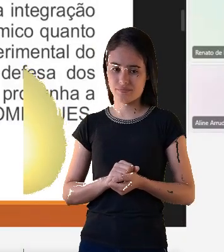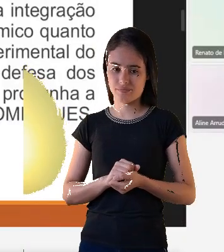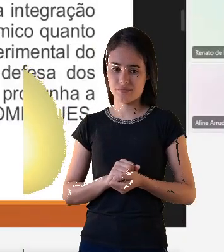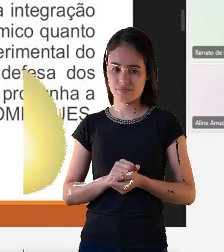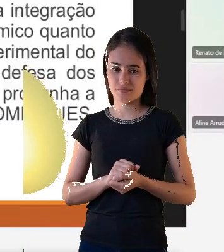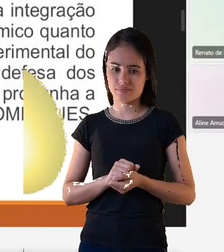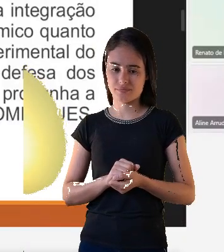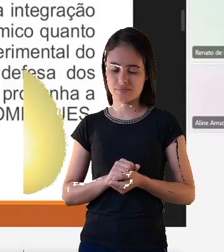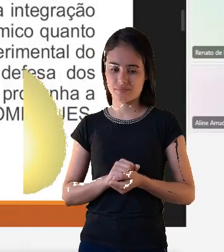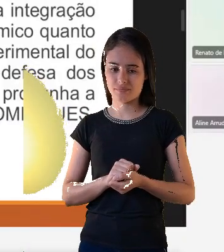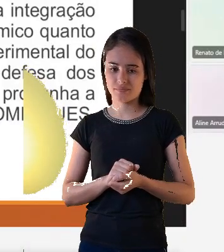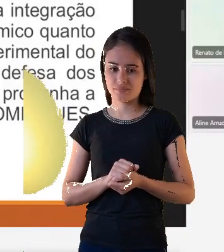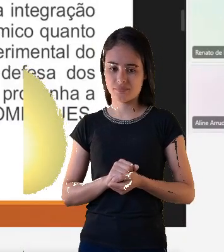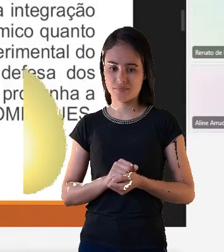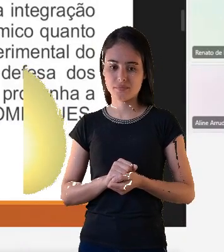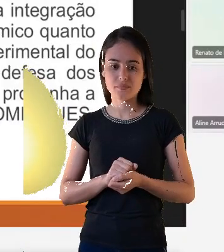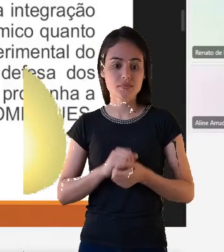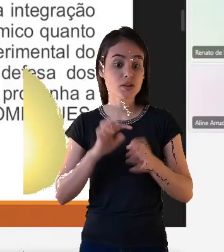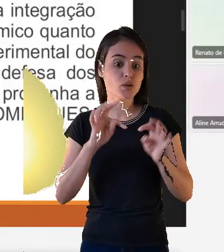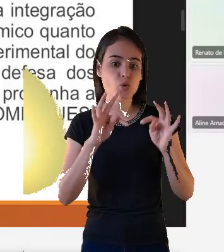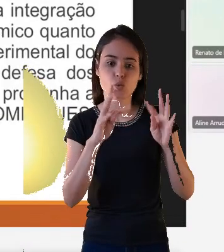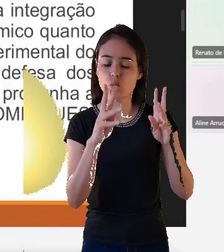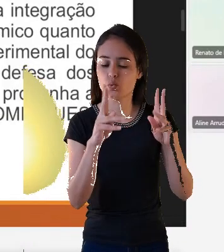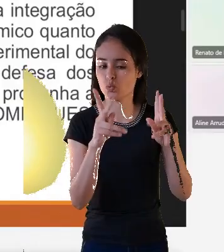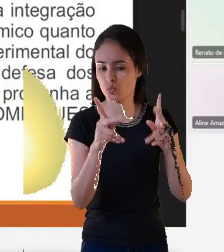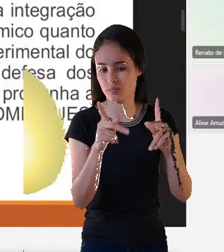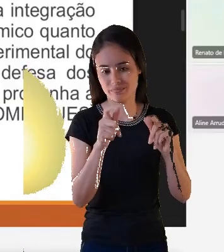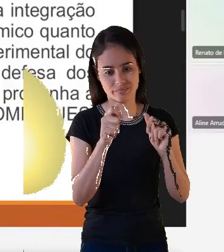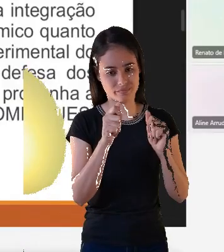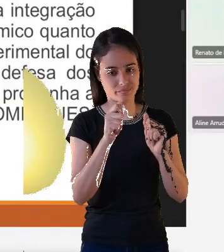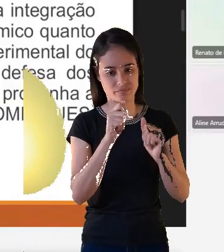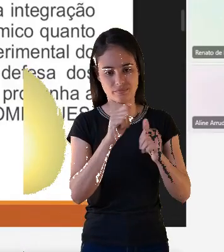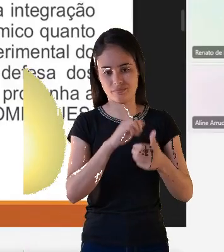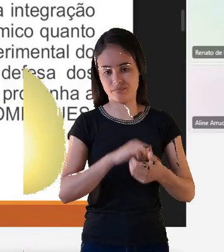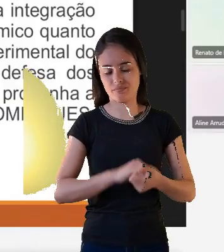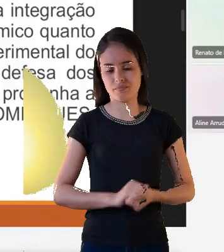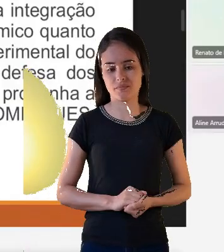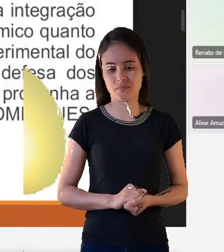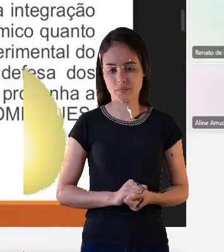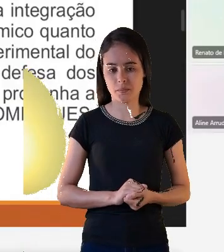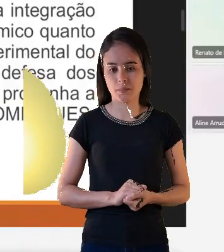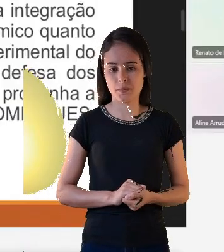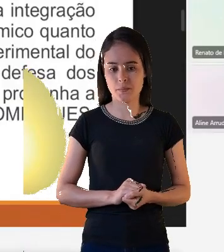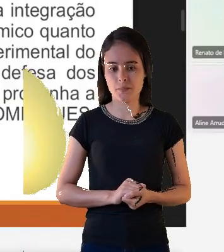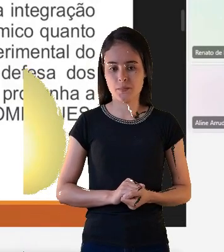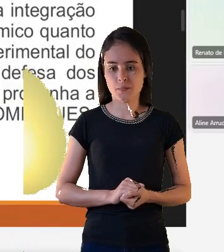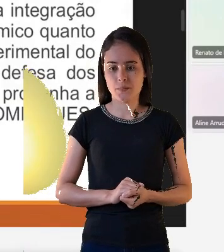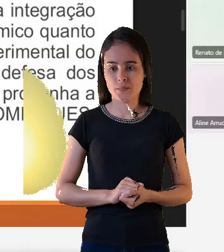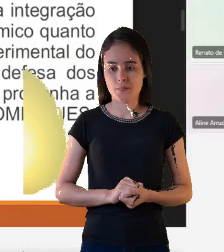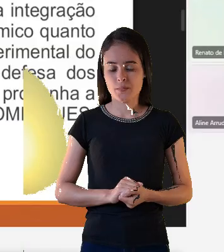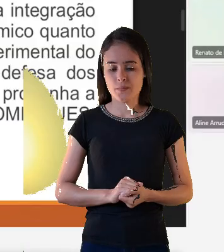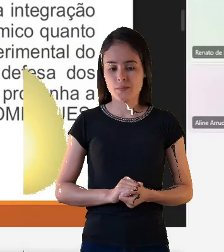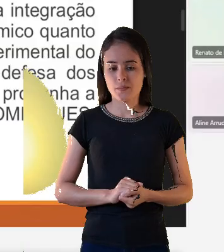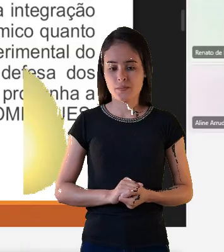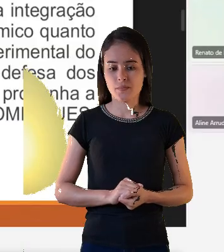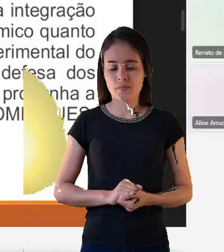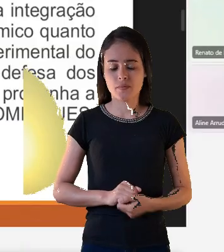também uma organização política que ali alfabetizava pessoas